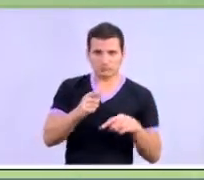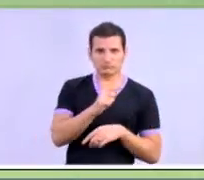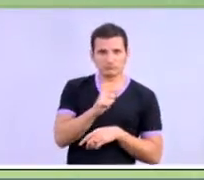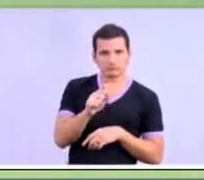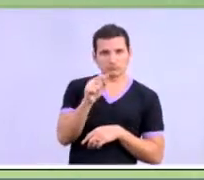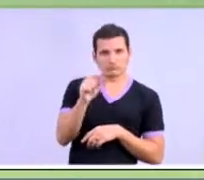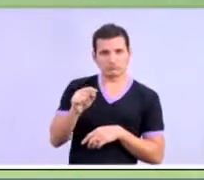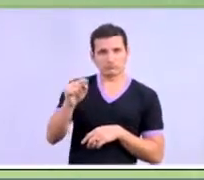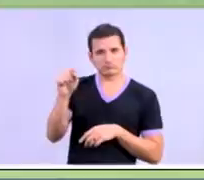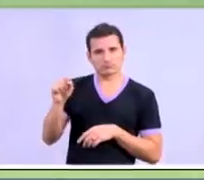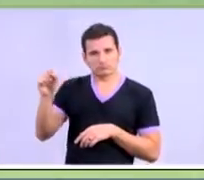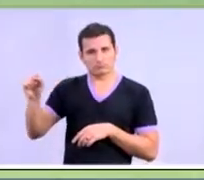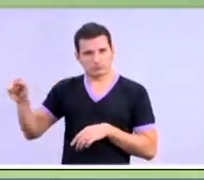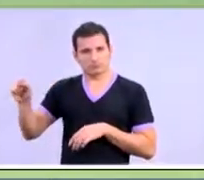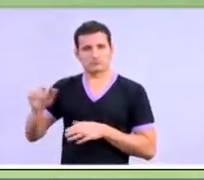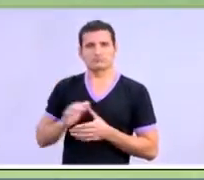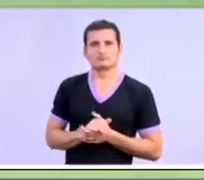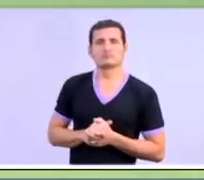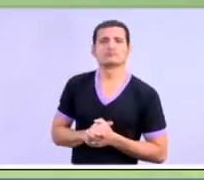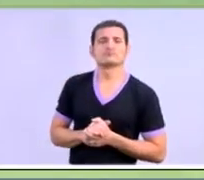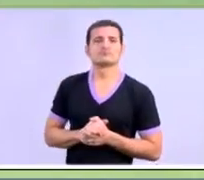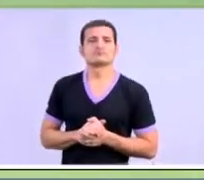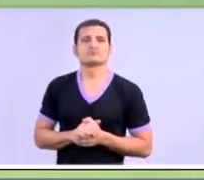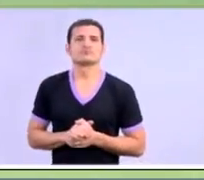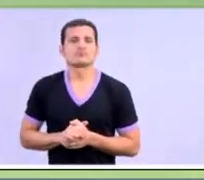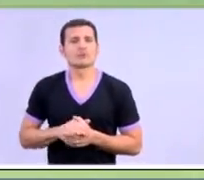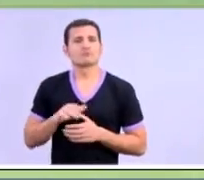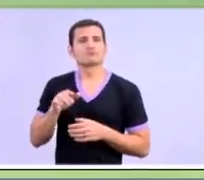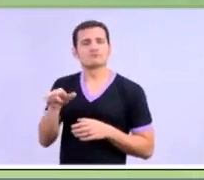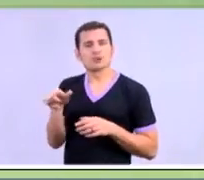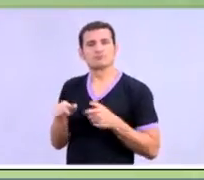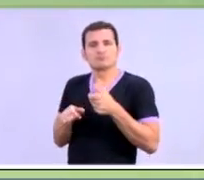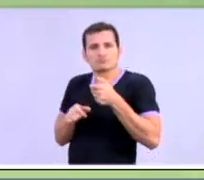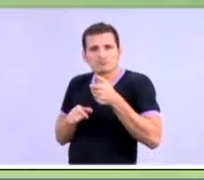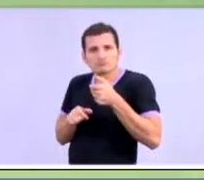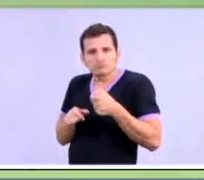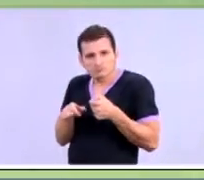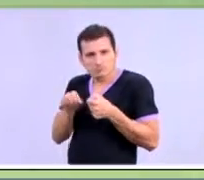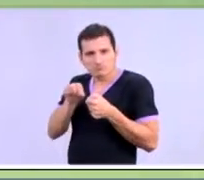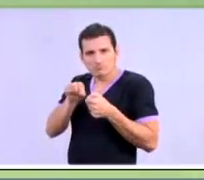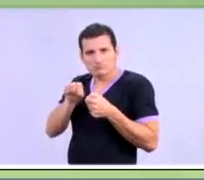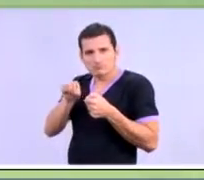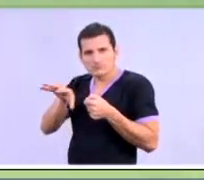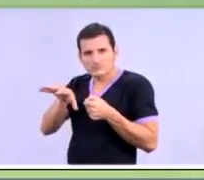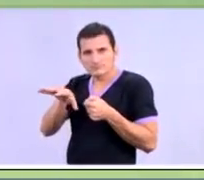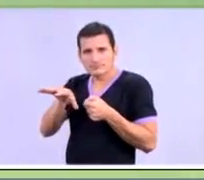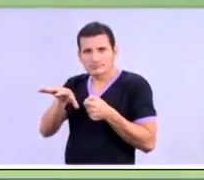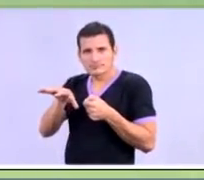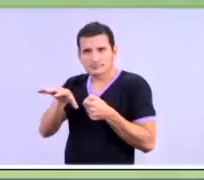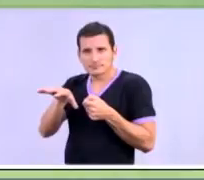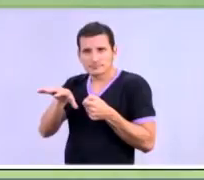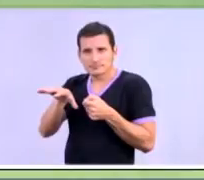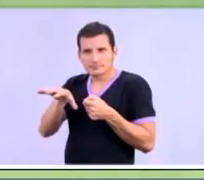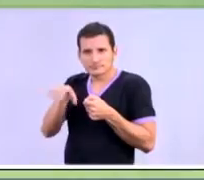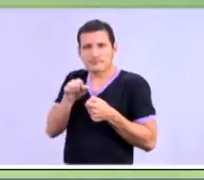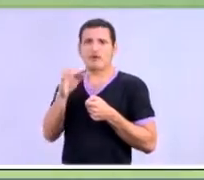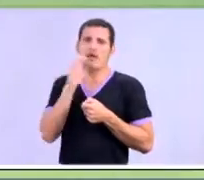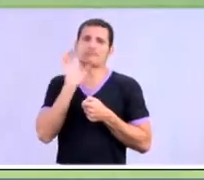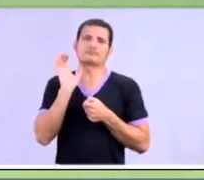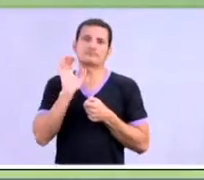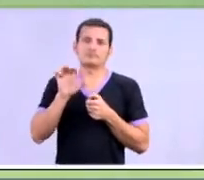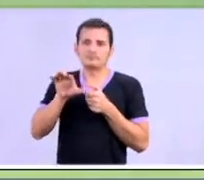como se a gente segurasse o botão de ligar, né, professora lanterna, isso, por um tempo bem curtinho. Deu